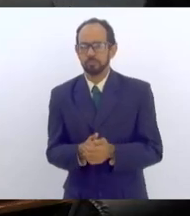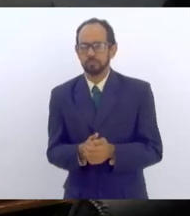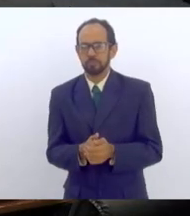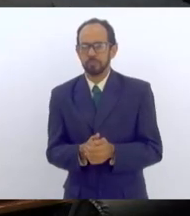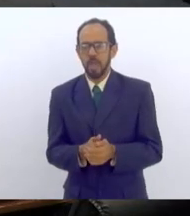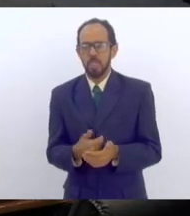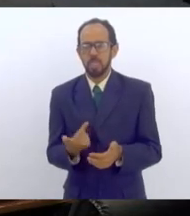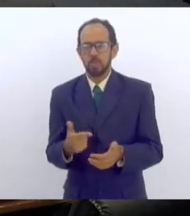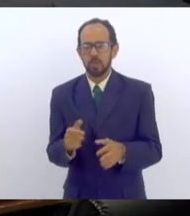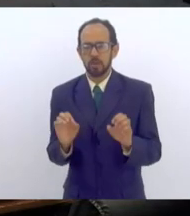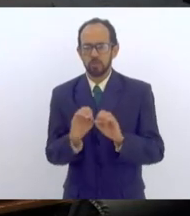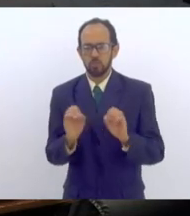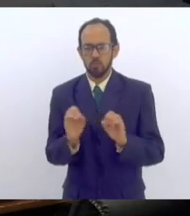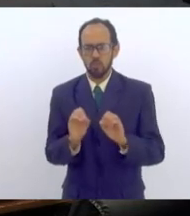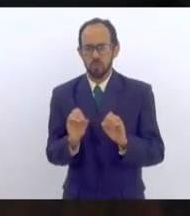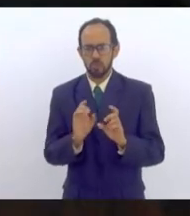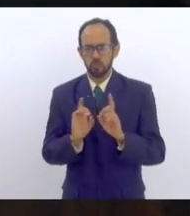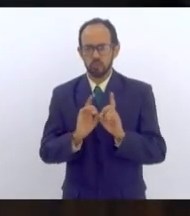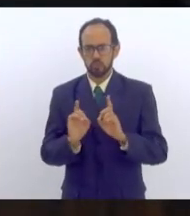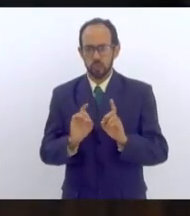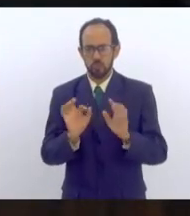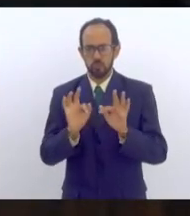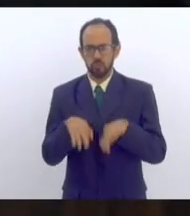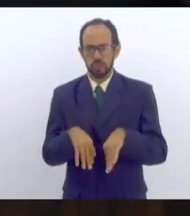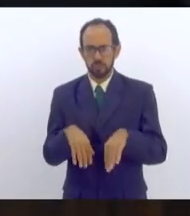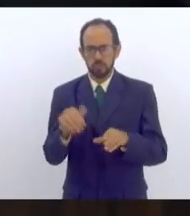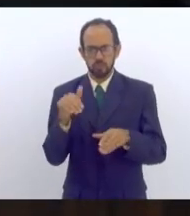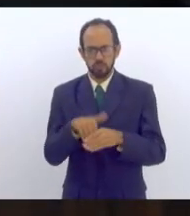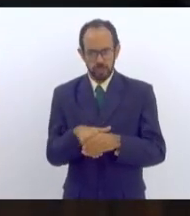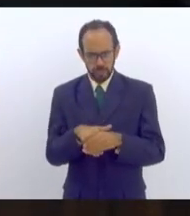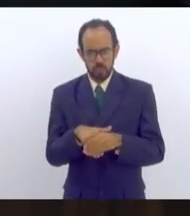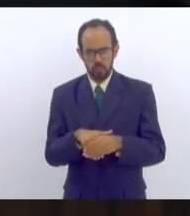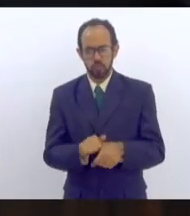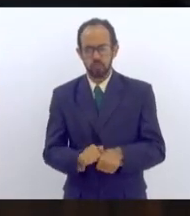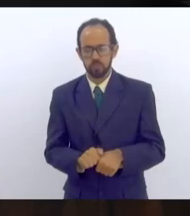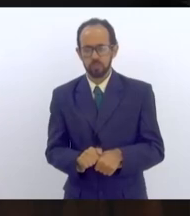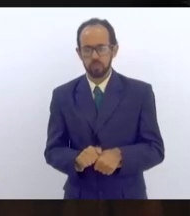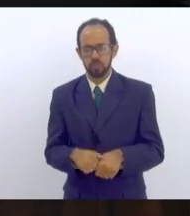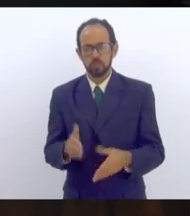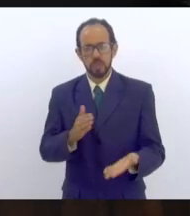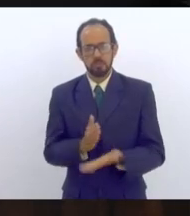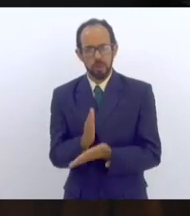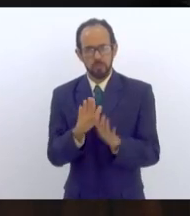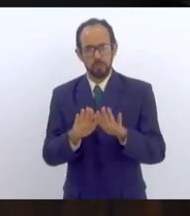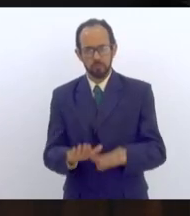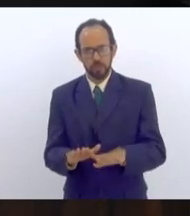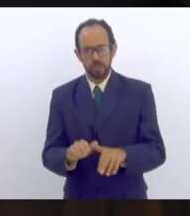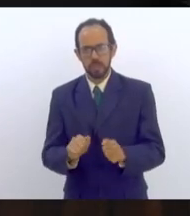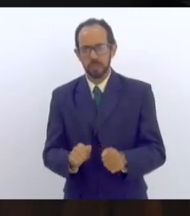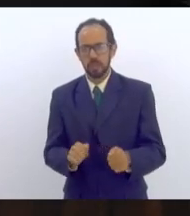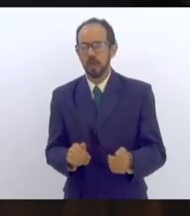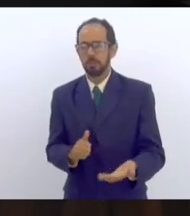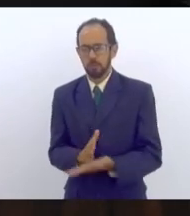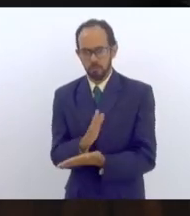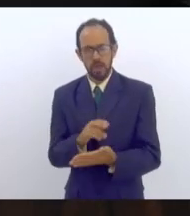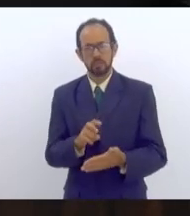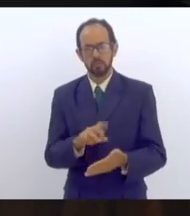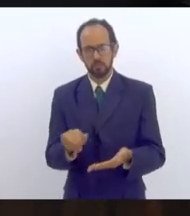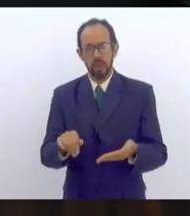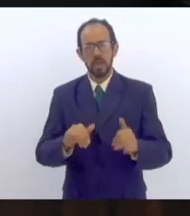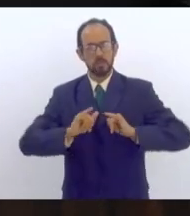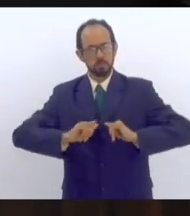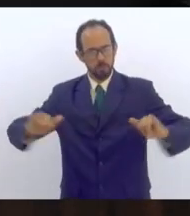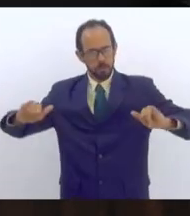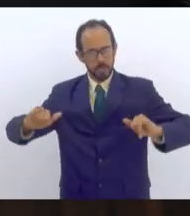Não havendo mais quem queira discutir, encerrada a discussão, em votação. Senhores que aprovam, permaneçam como estão. Aprovado, vai à